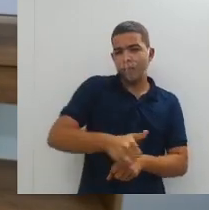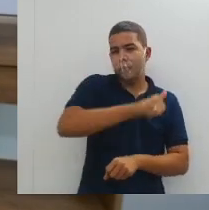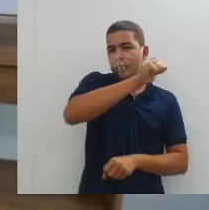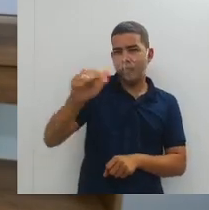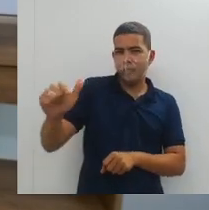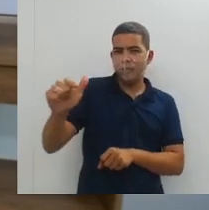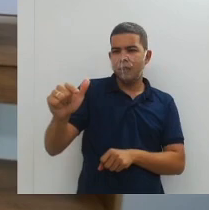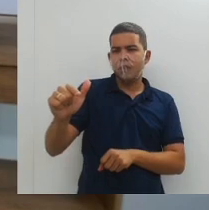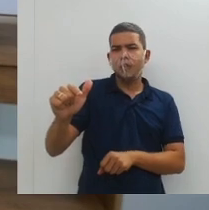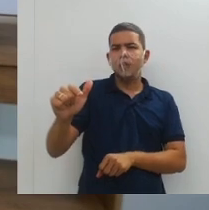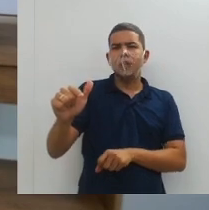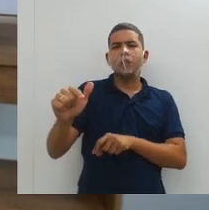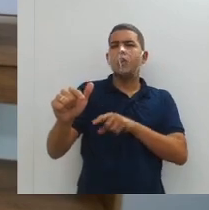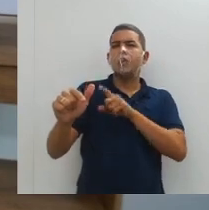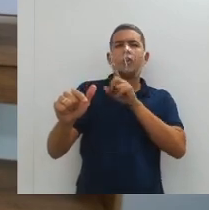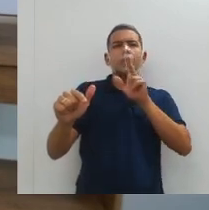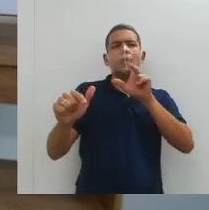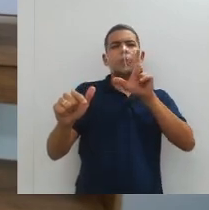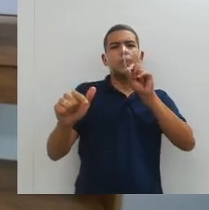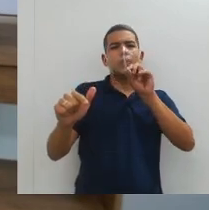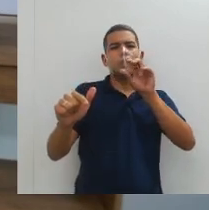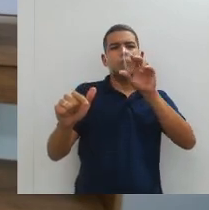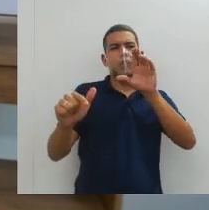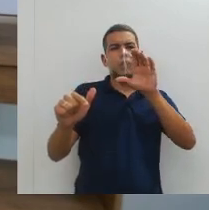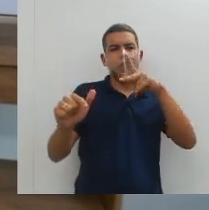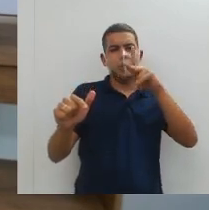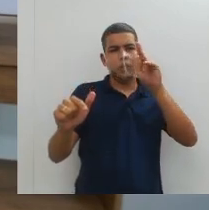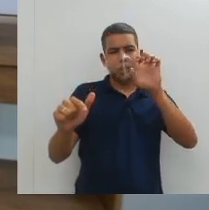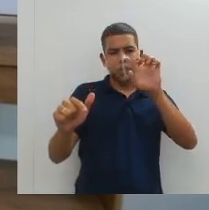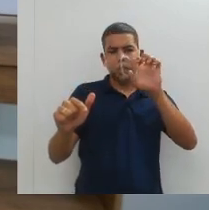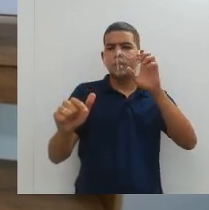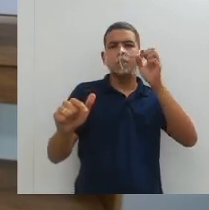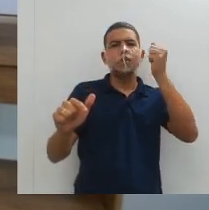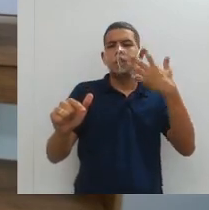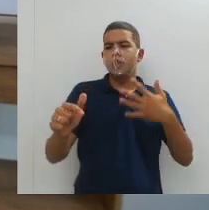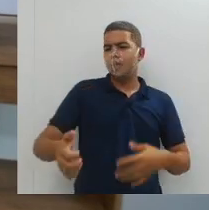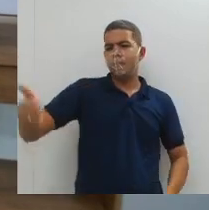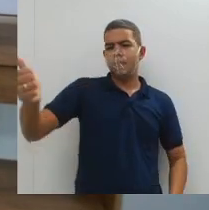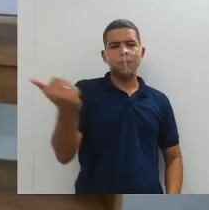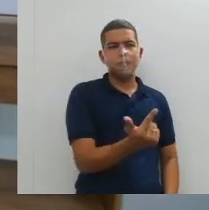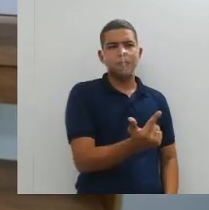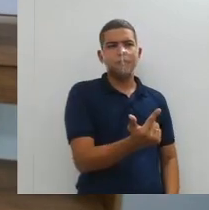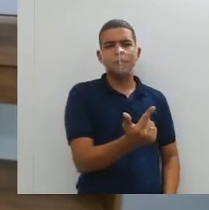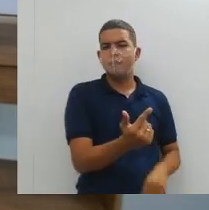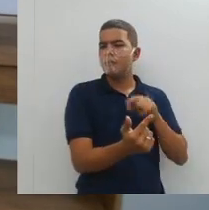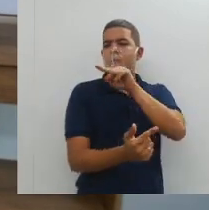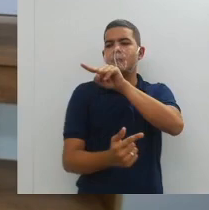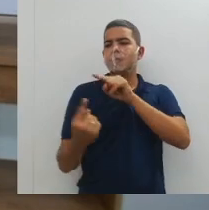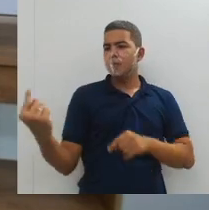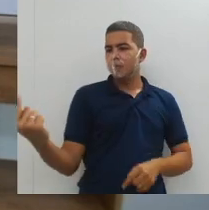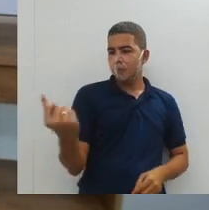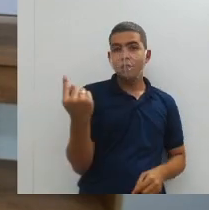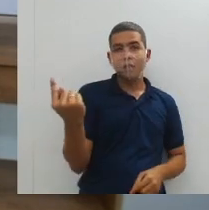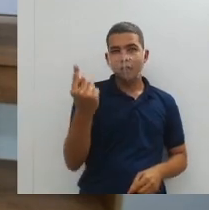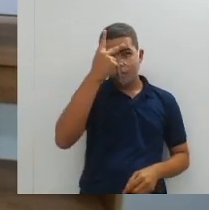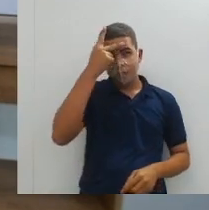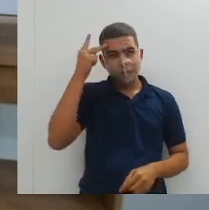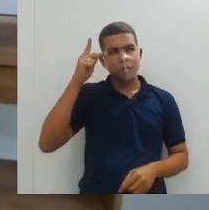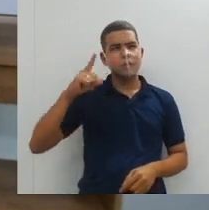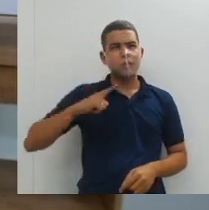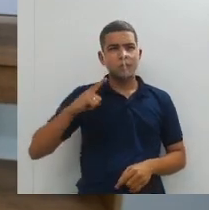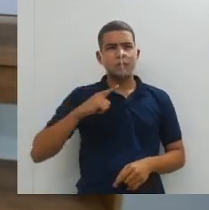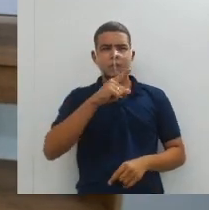que é o indivíduo que é mais importante que o Estado, e é o indivíduo que dá sentido ao Estado,